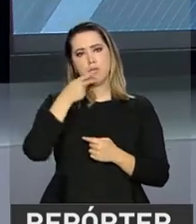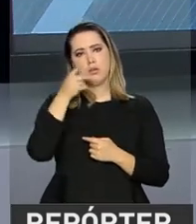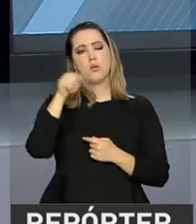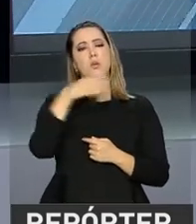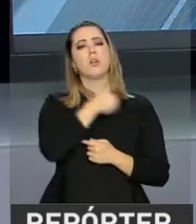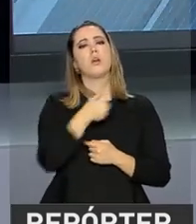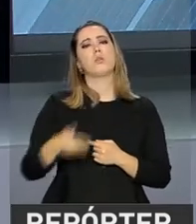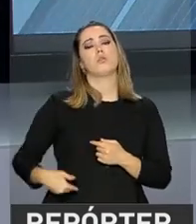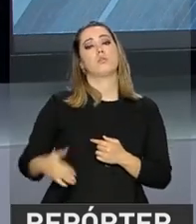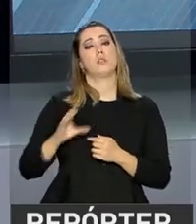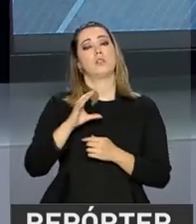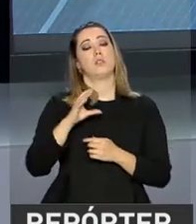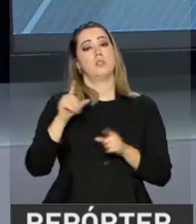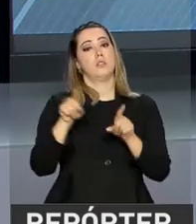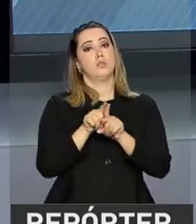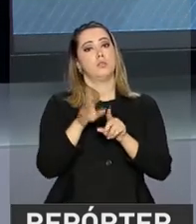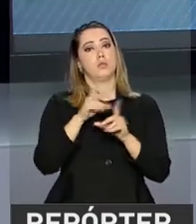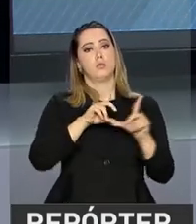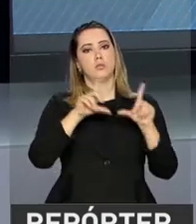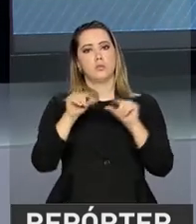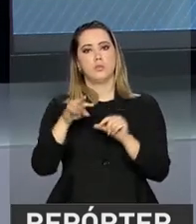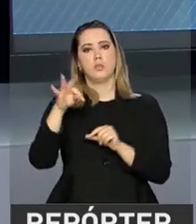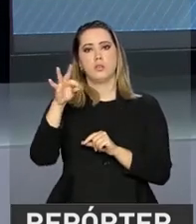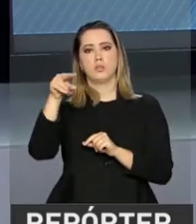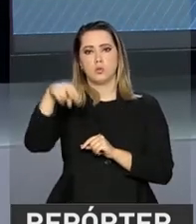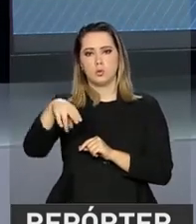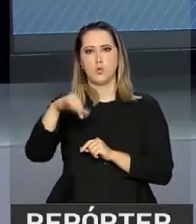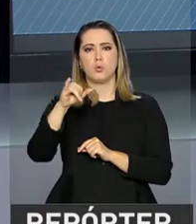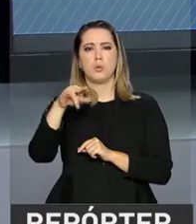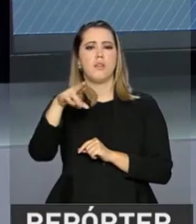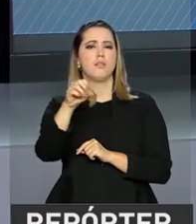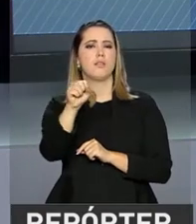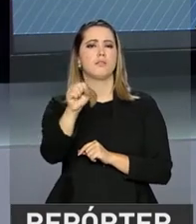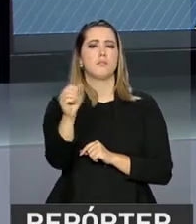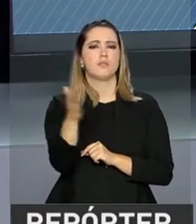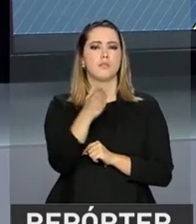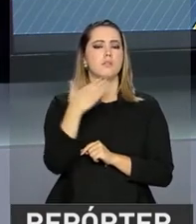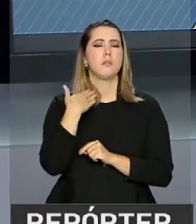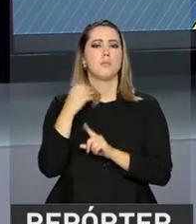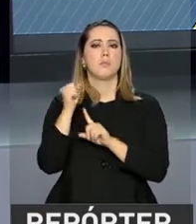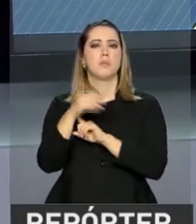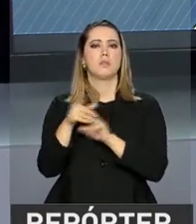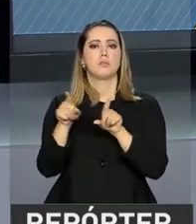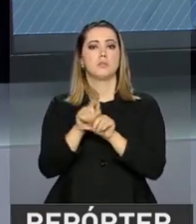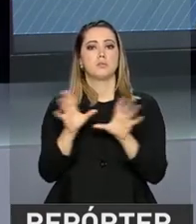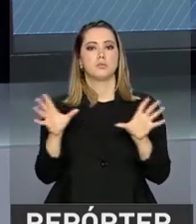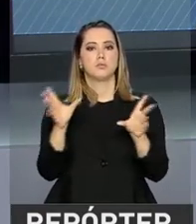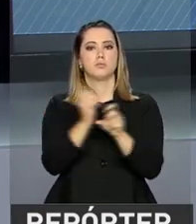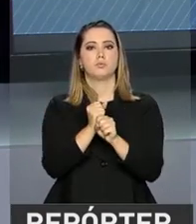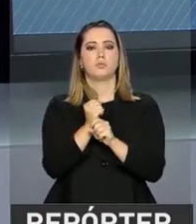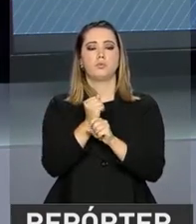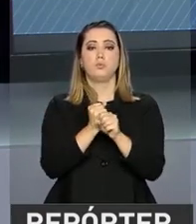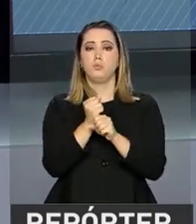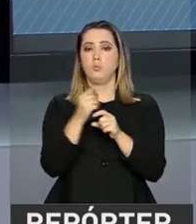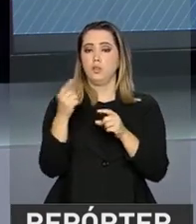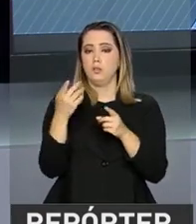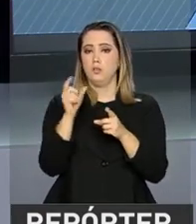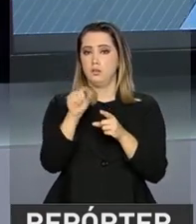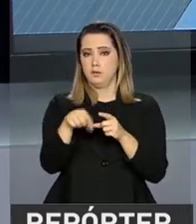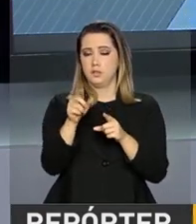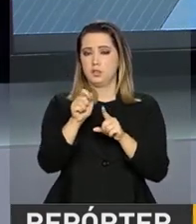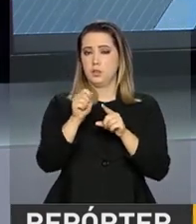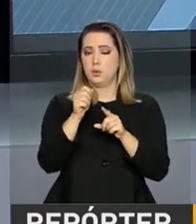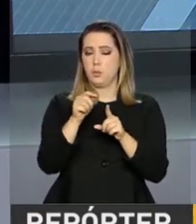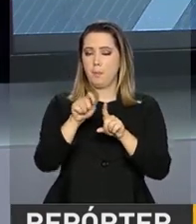que inclui tesouro nacional previdência social e banco central fecharam agosto com resultado negativo de 9 bilhões e meio de